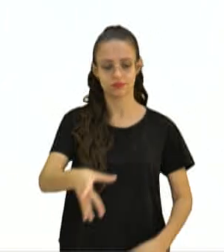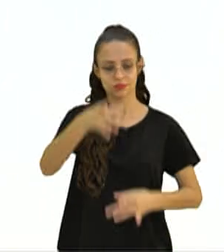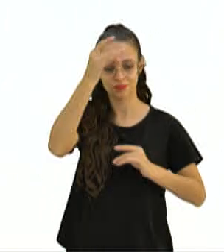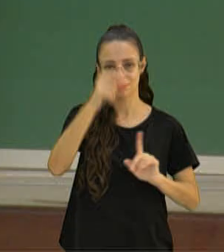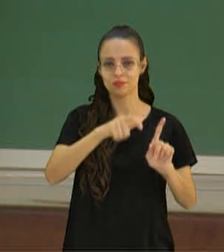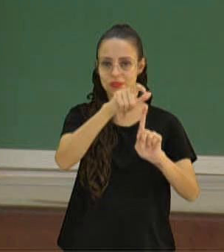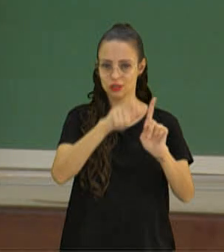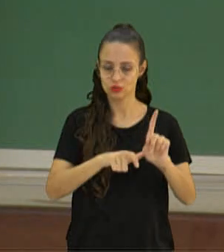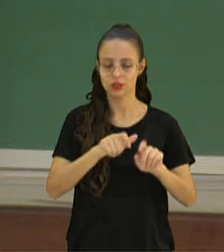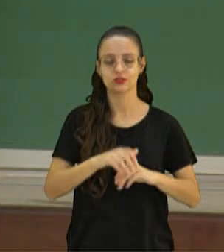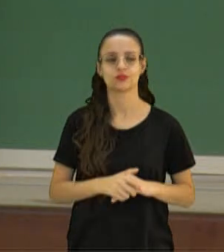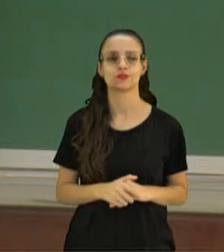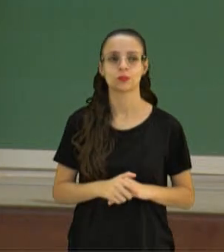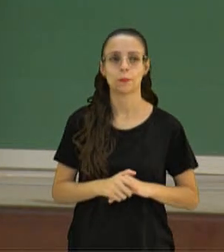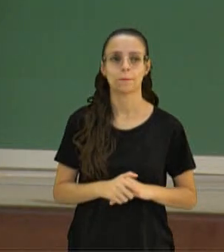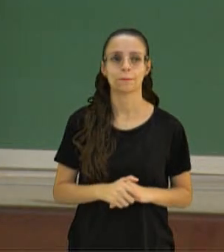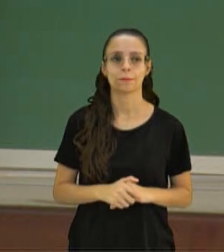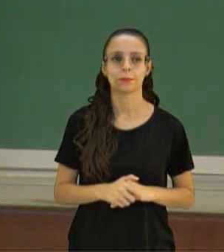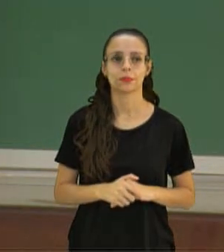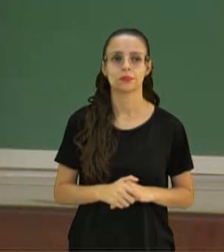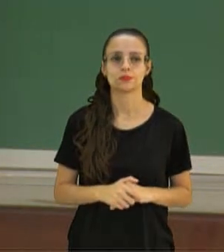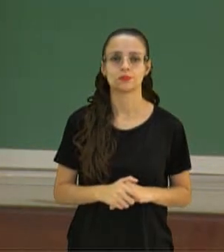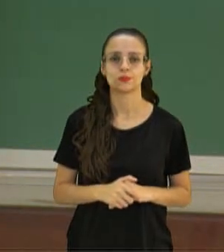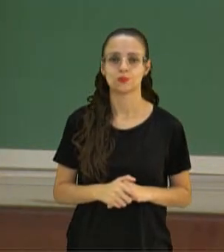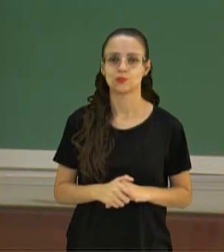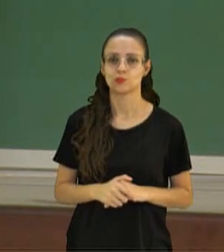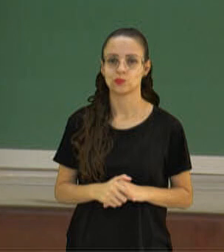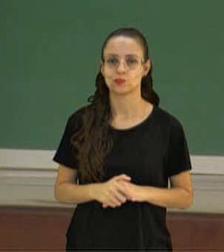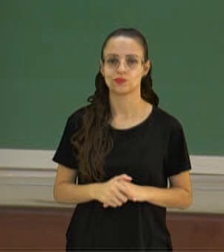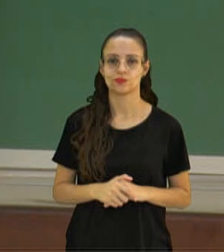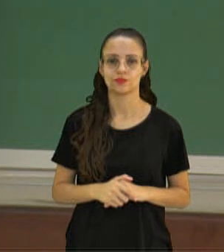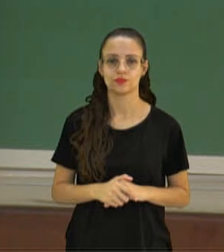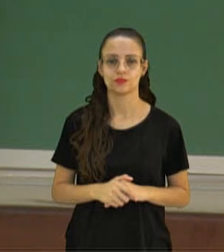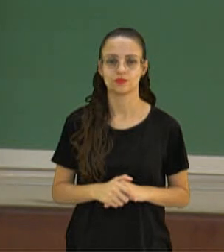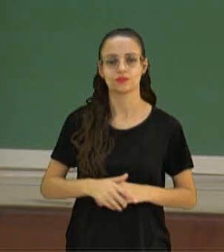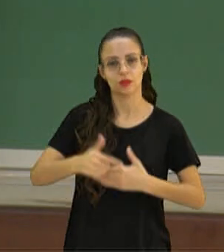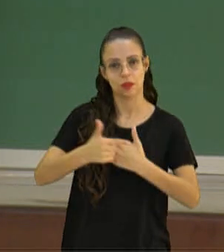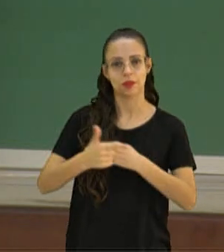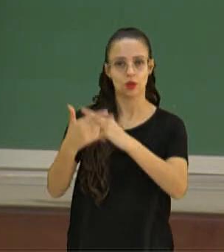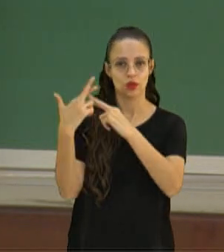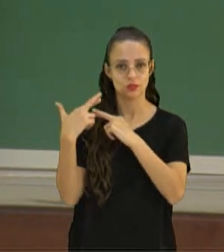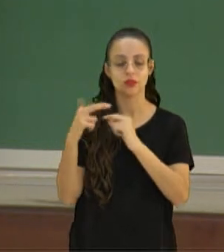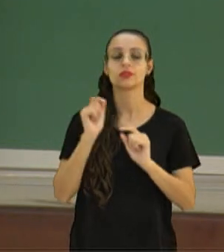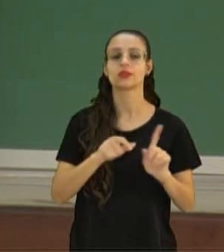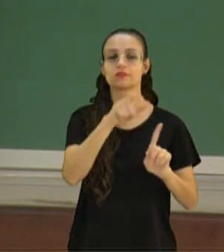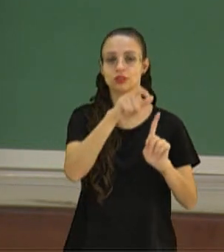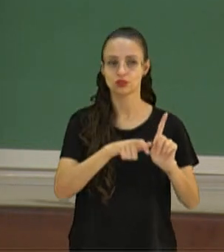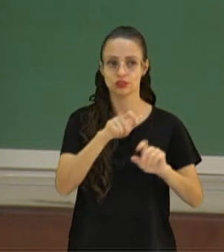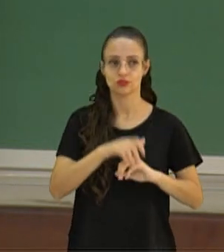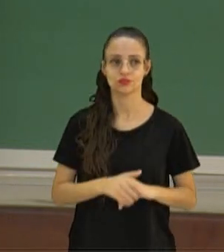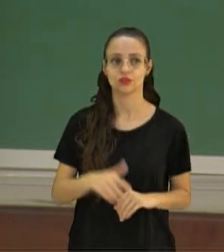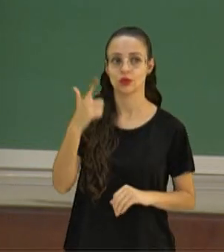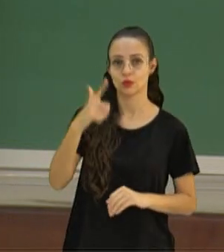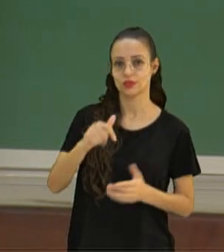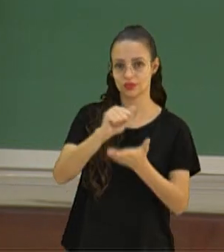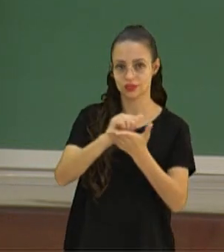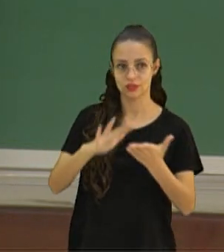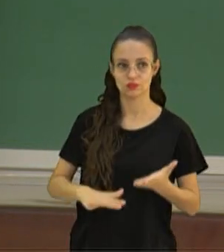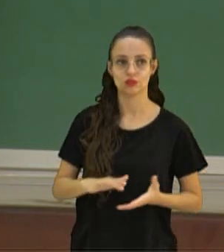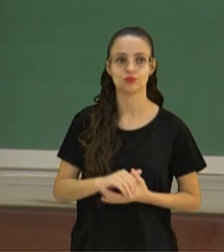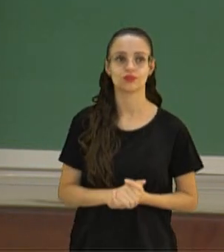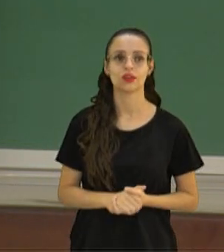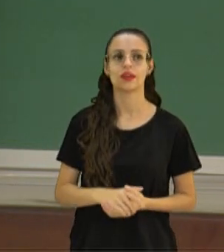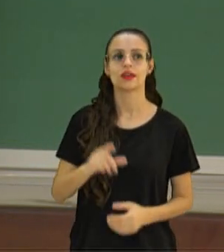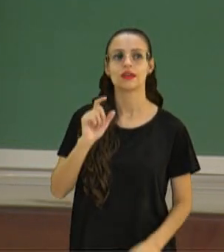criado dentro do jogo. Então, aqui as atribuições do jogador personagem. Outro exercício que são